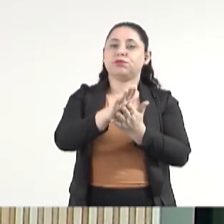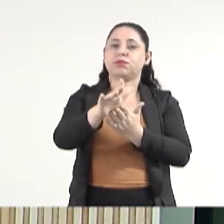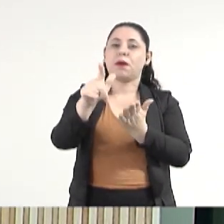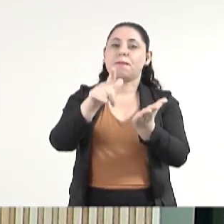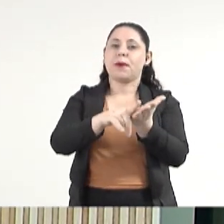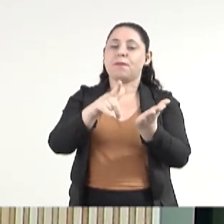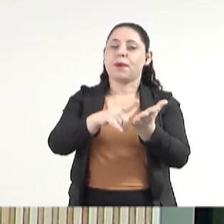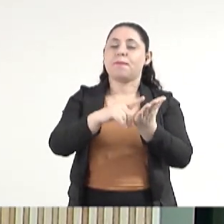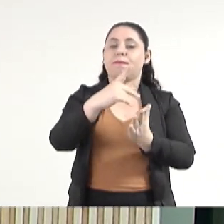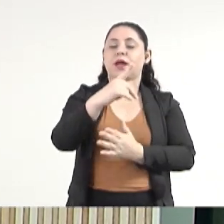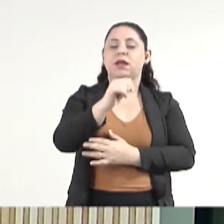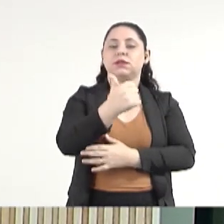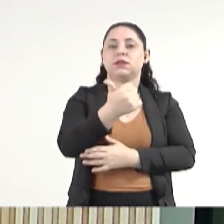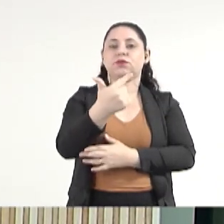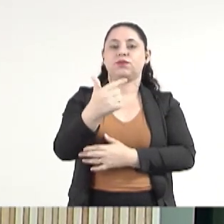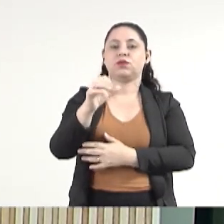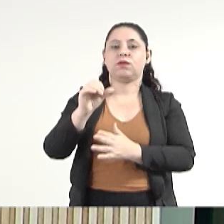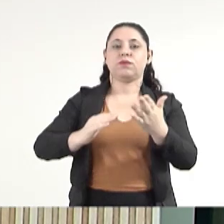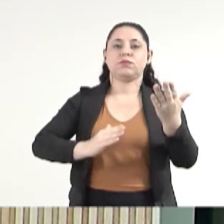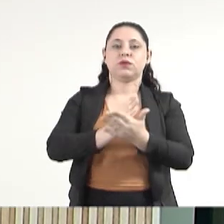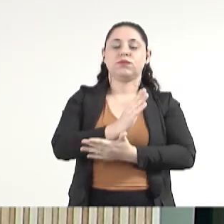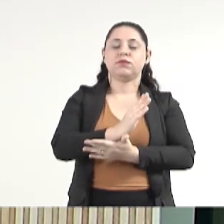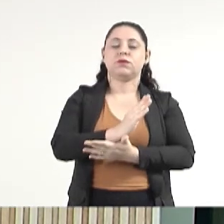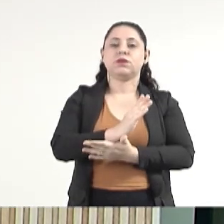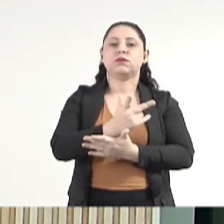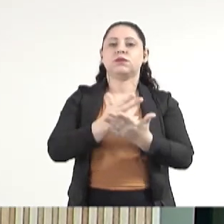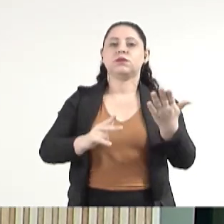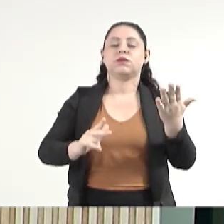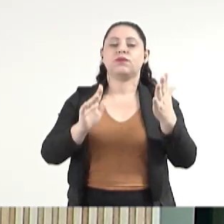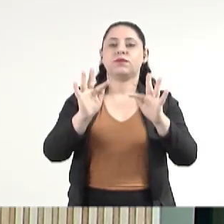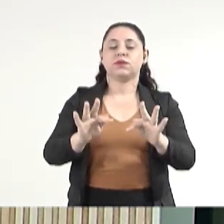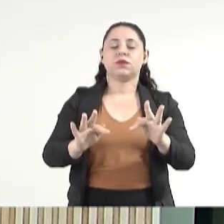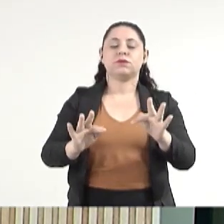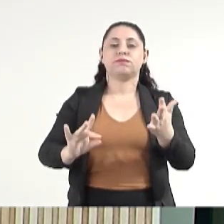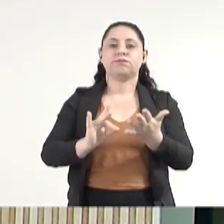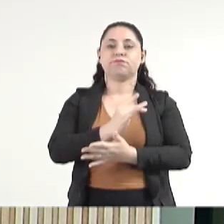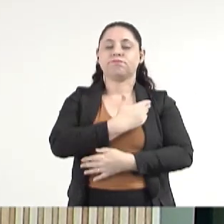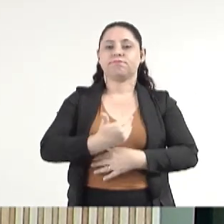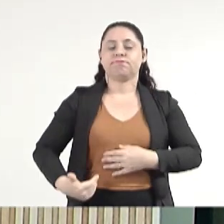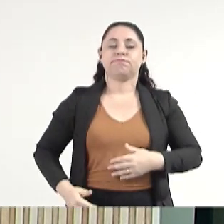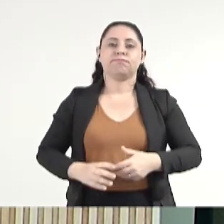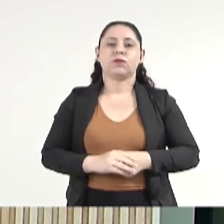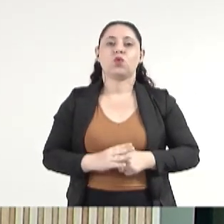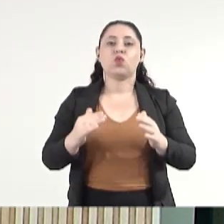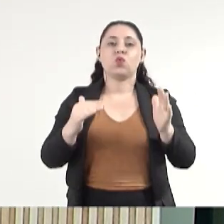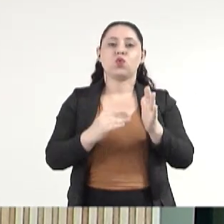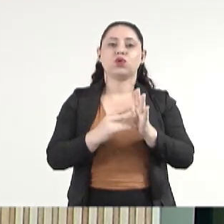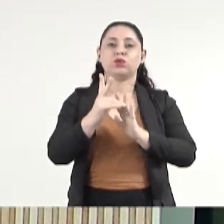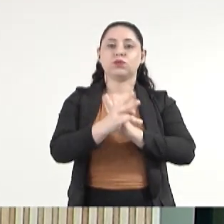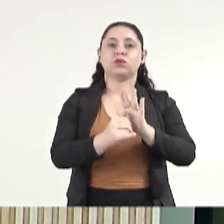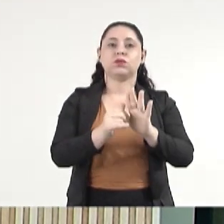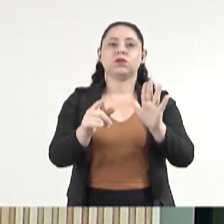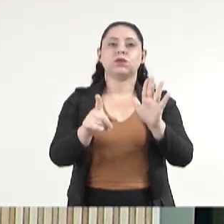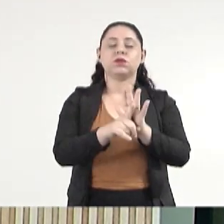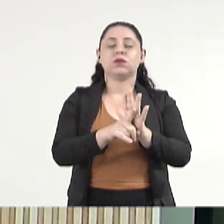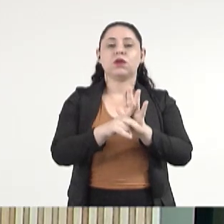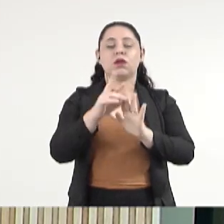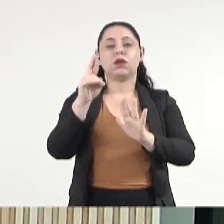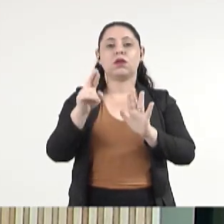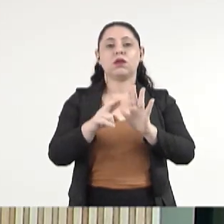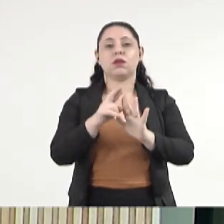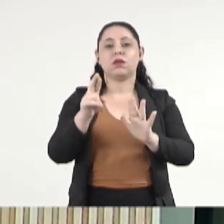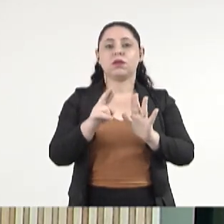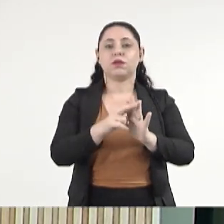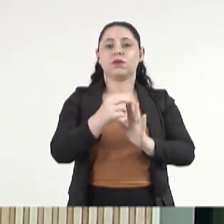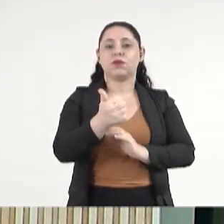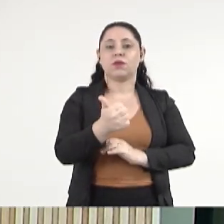O PL 129, então, aprovado em redação final, segue também para a sanção. E o último item da pauta de hoje é o projeto de resolução